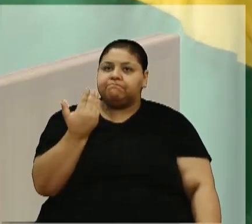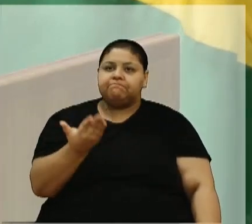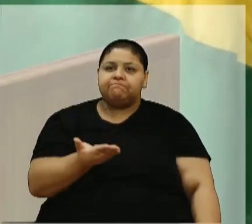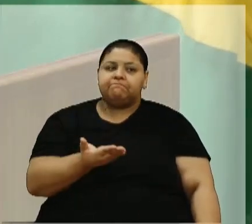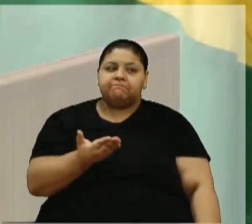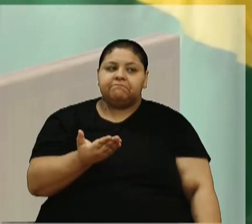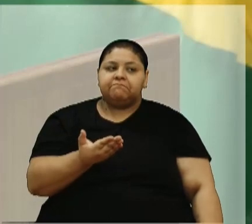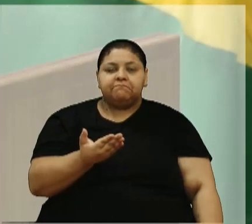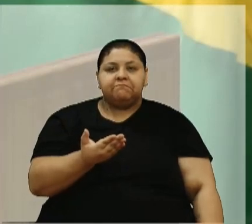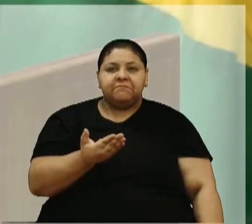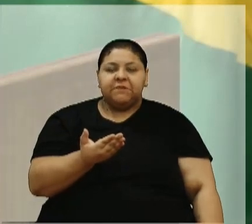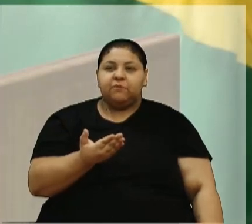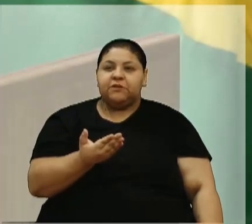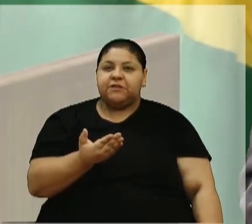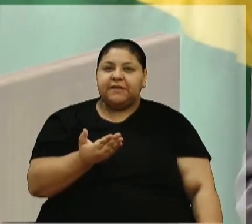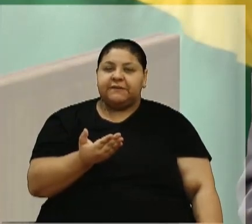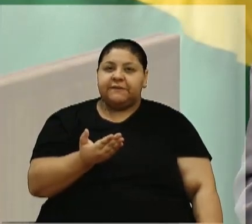Eu